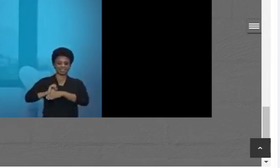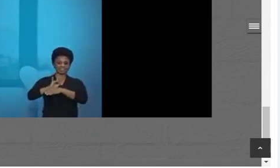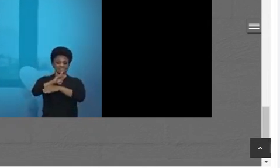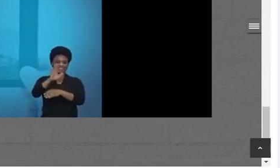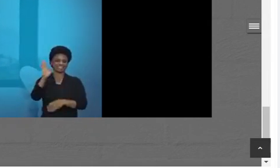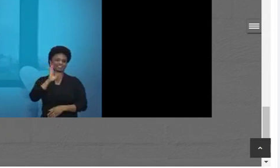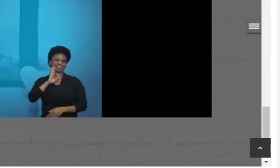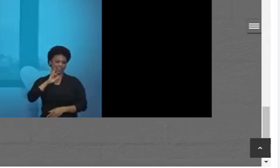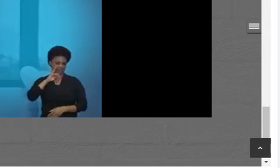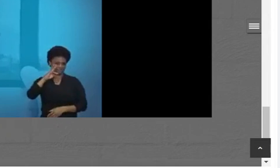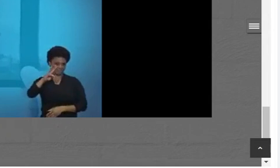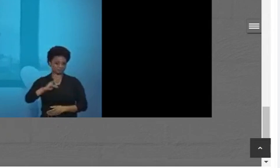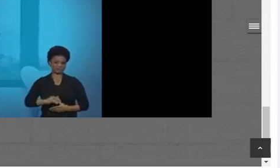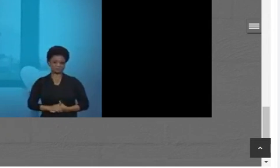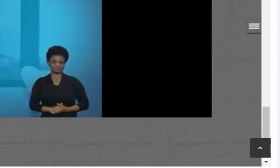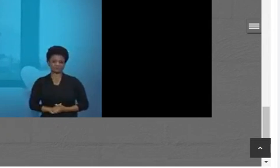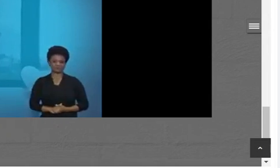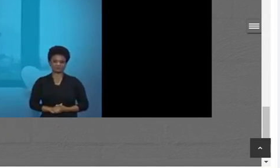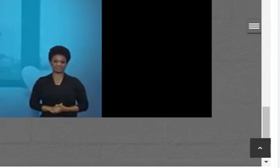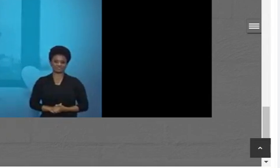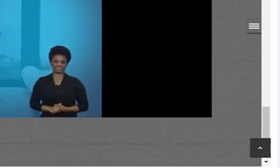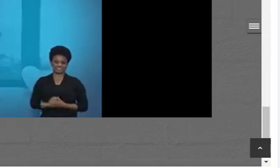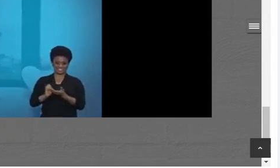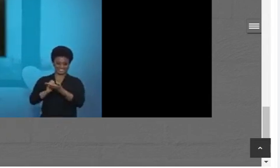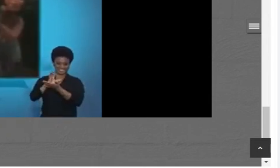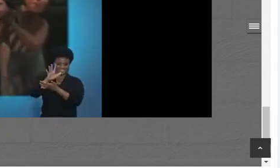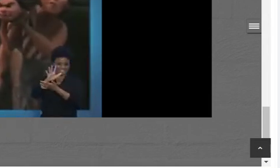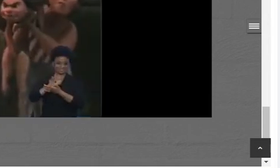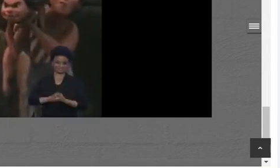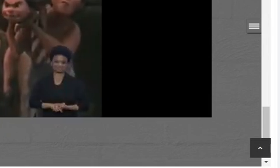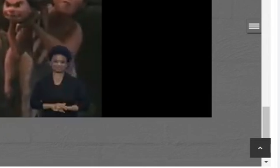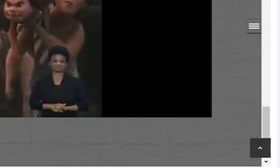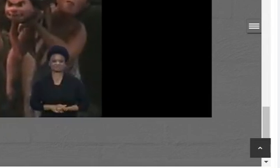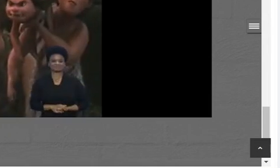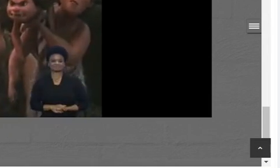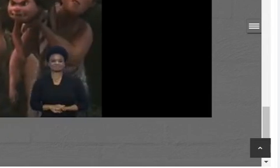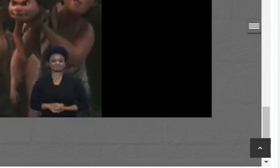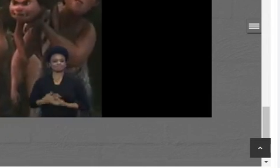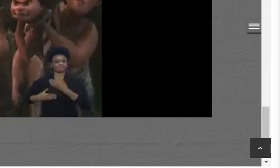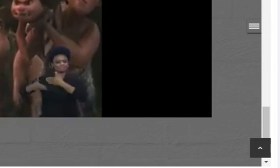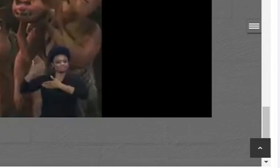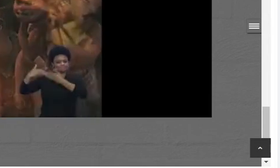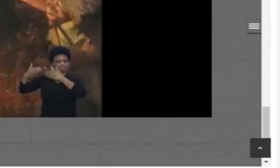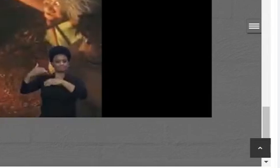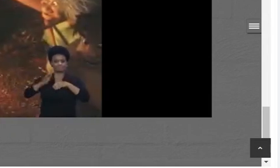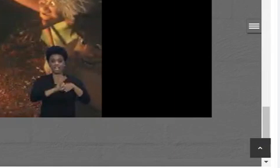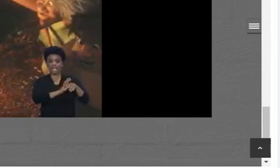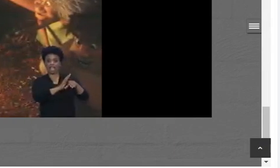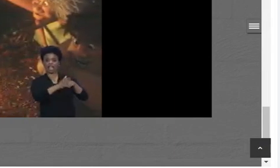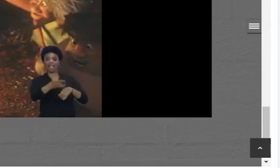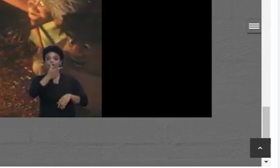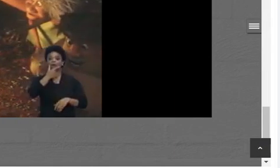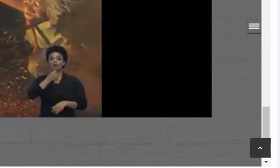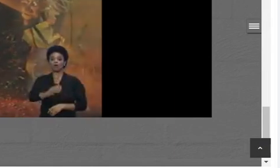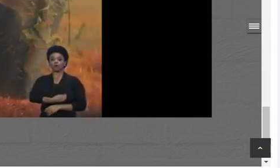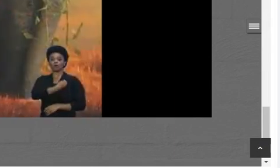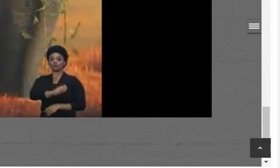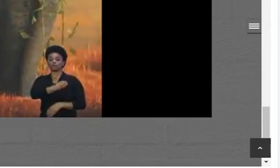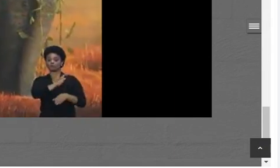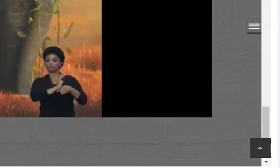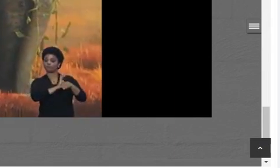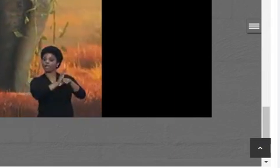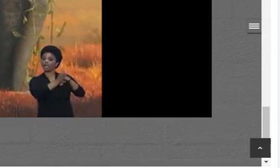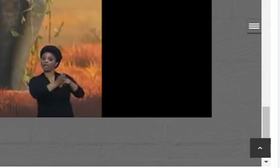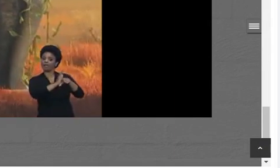top sobre o assunto. Olha só. No tempo das cavernas, o homem vivia em cavernas, é